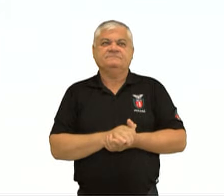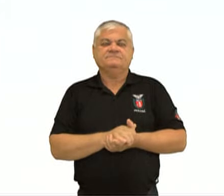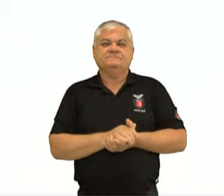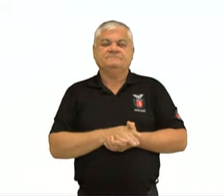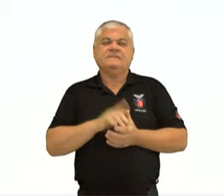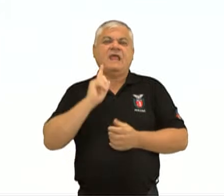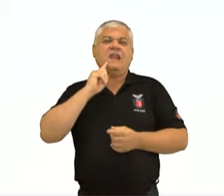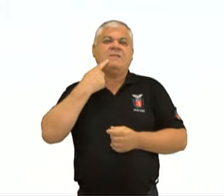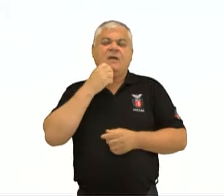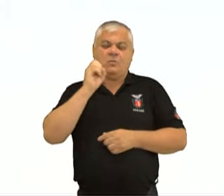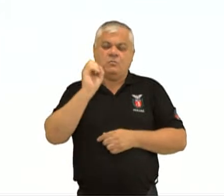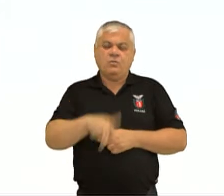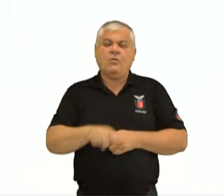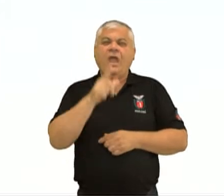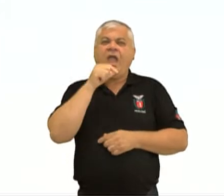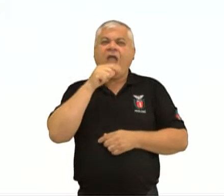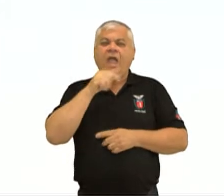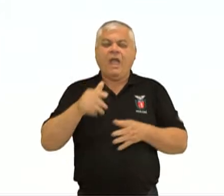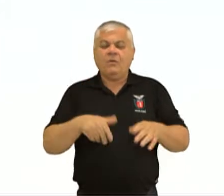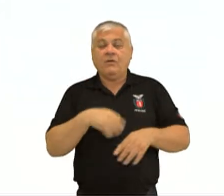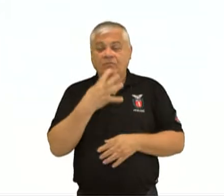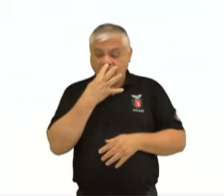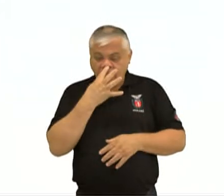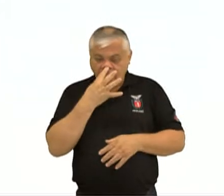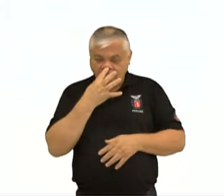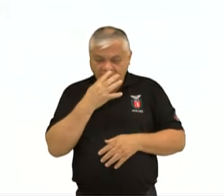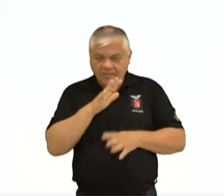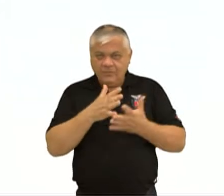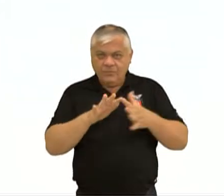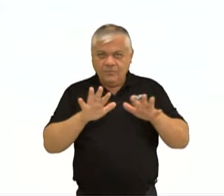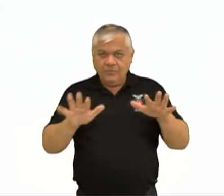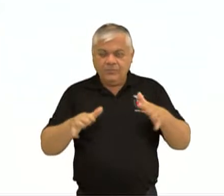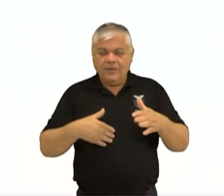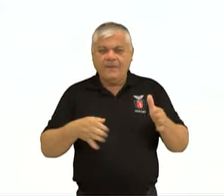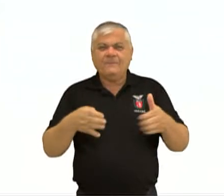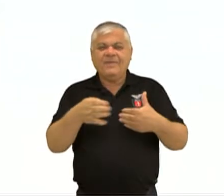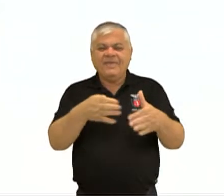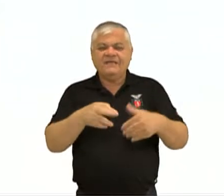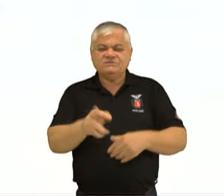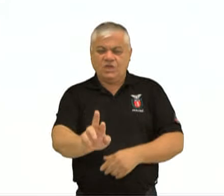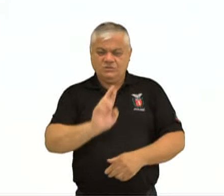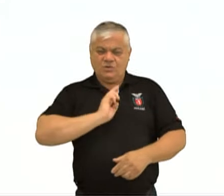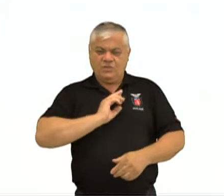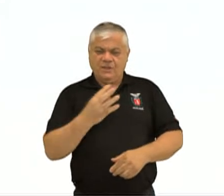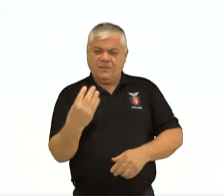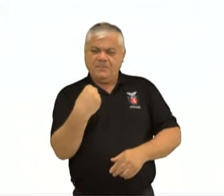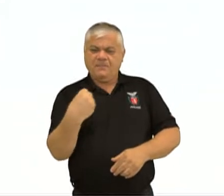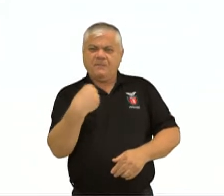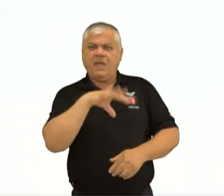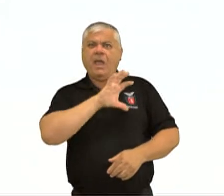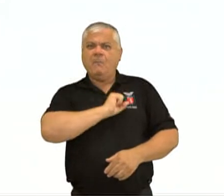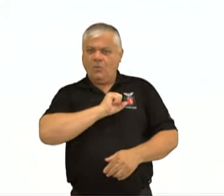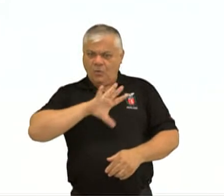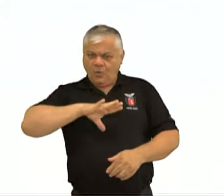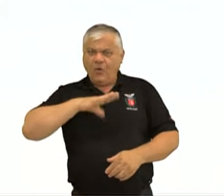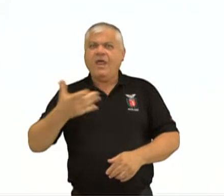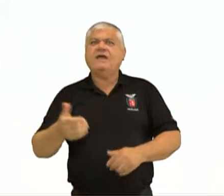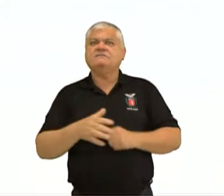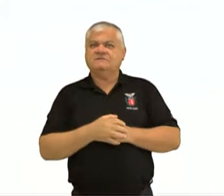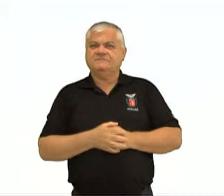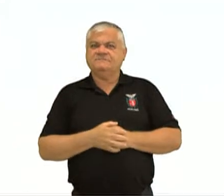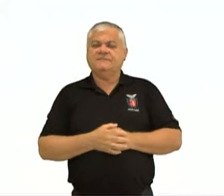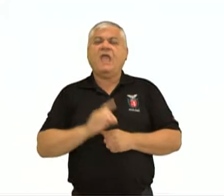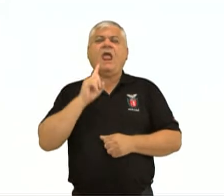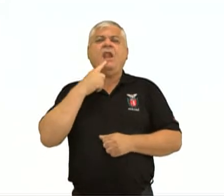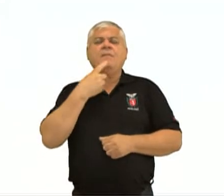Atirei um limão na água e fiquei vendo na margem. Os peixinhos responderam, quem tem amor tem coragem. Atirei